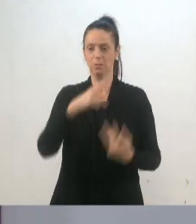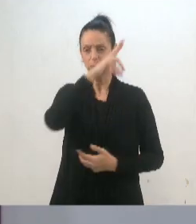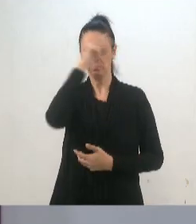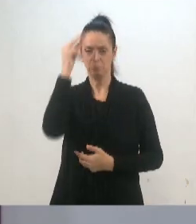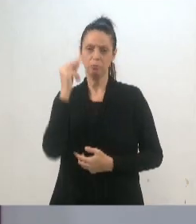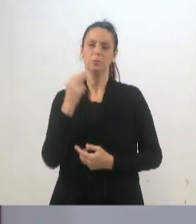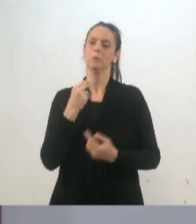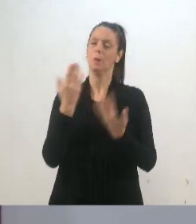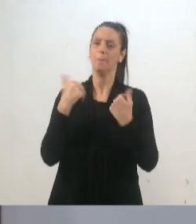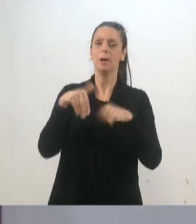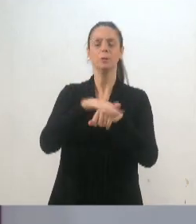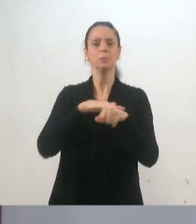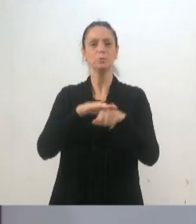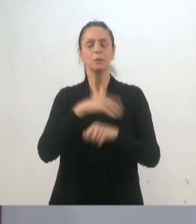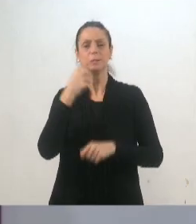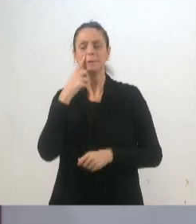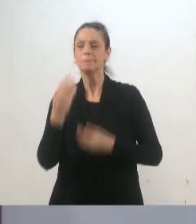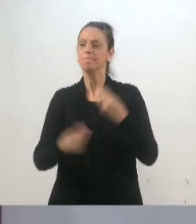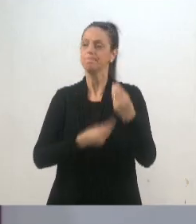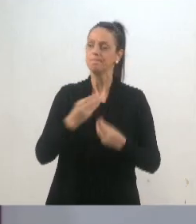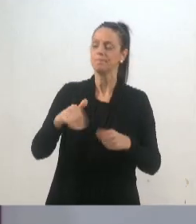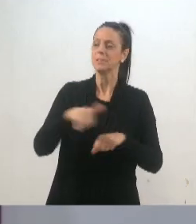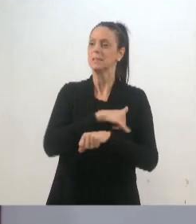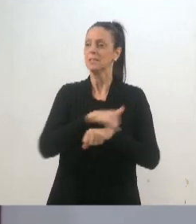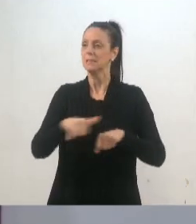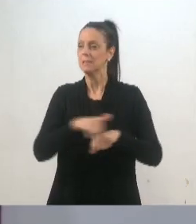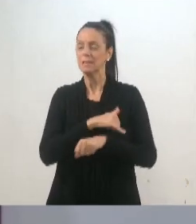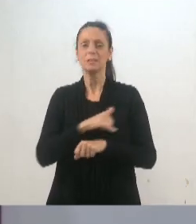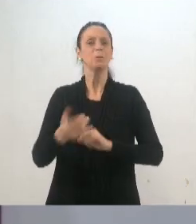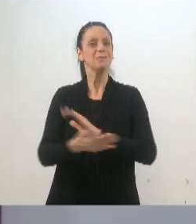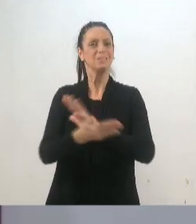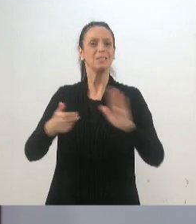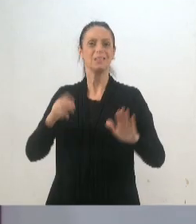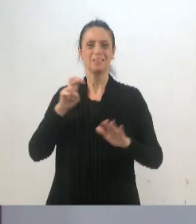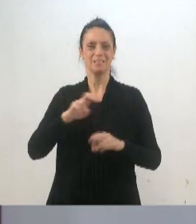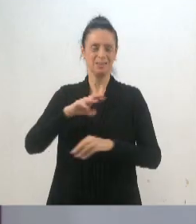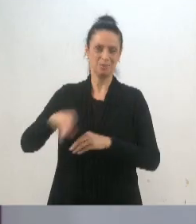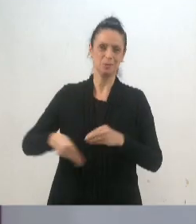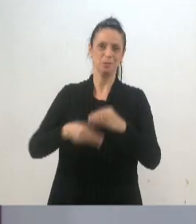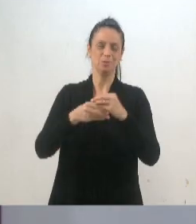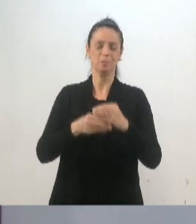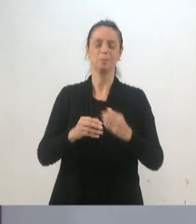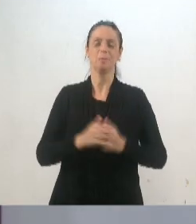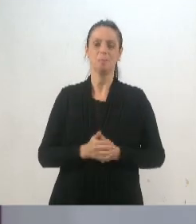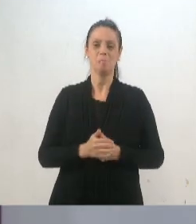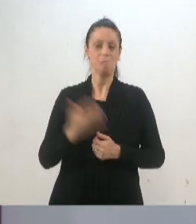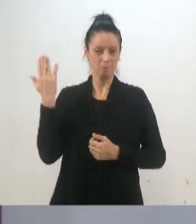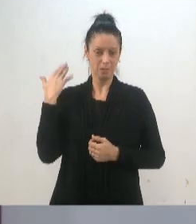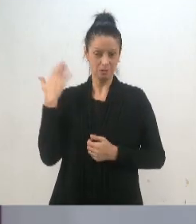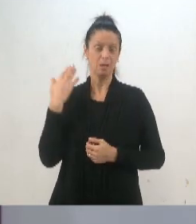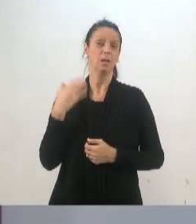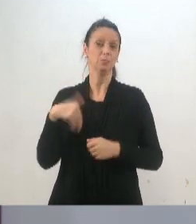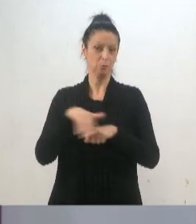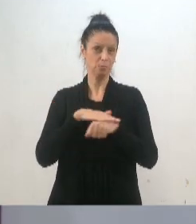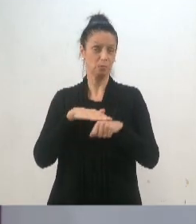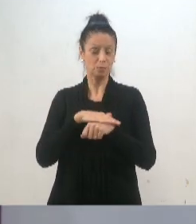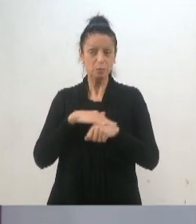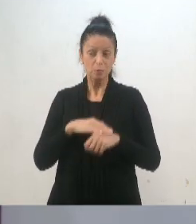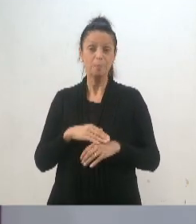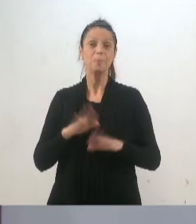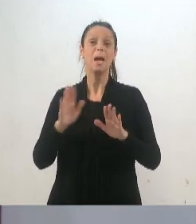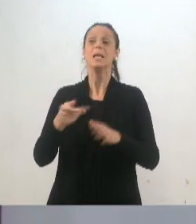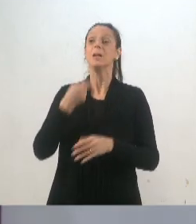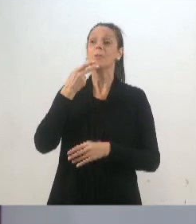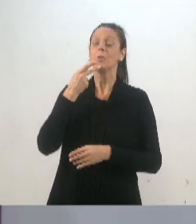gente pudesse ter apontamentos para sair desse 5º termo aditivo. E o que foi falado é que sem